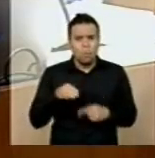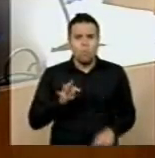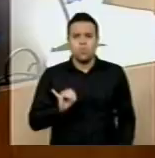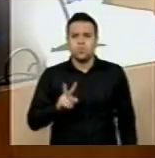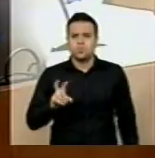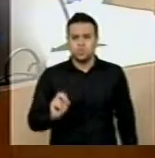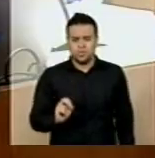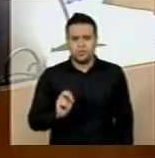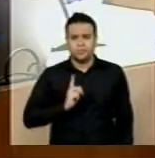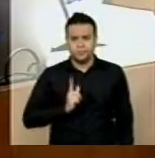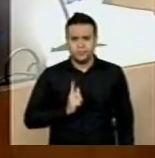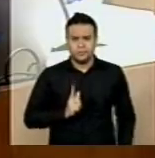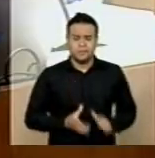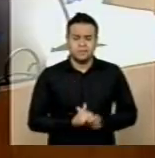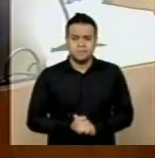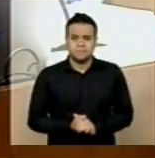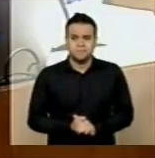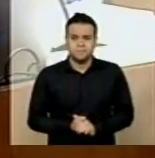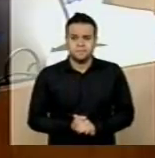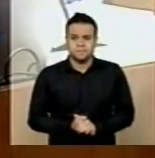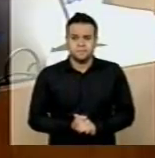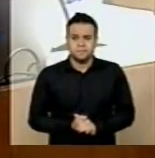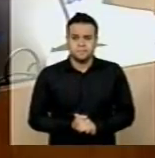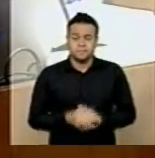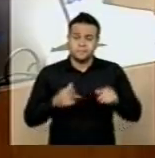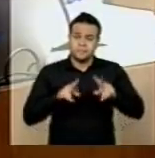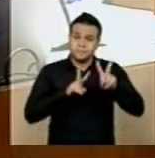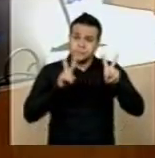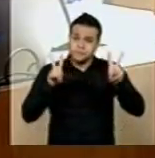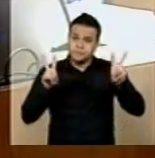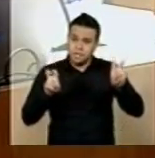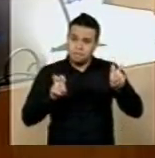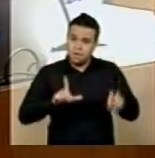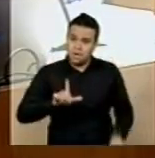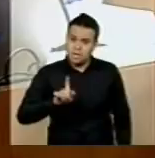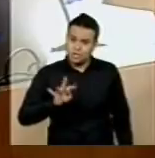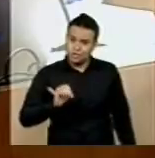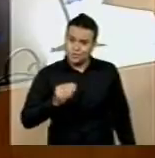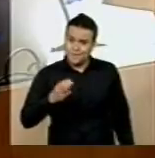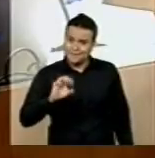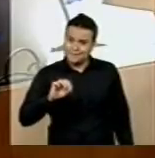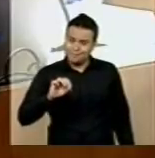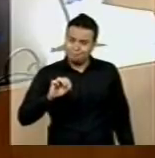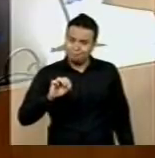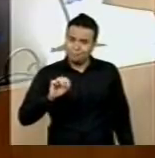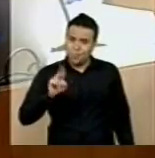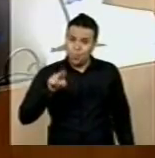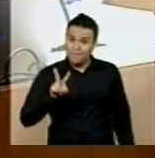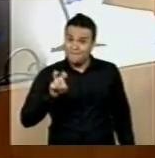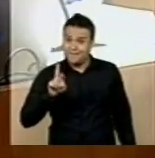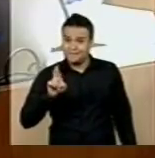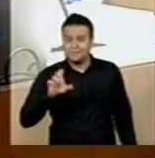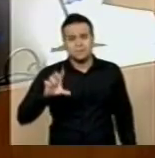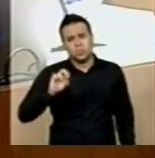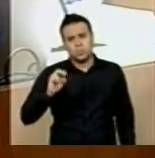isso entre aqueles que têm a pertinência temática e legitimação universal e aqueles que têm para defender